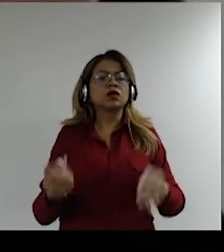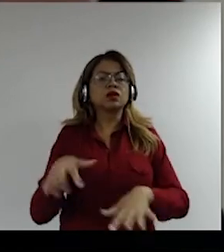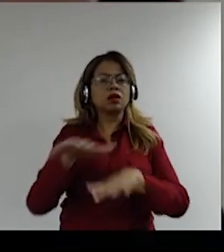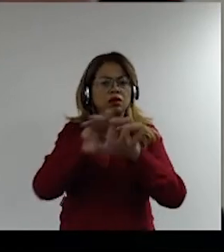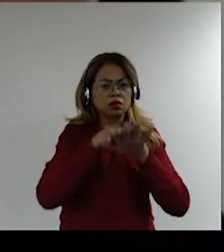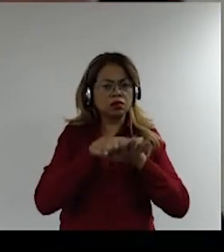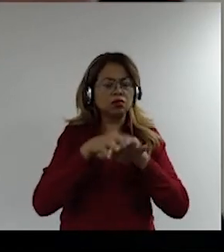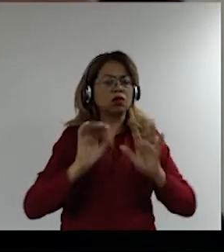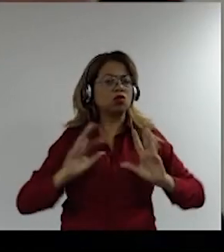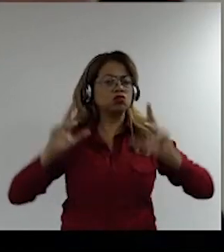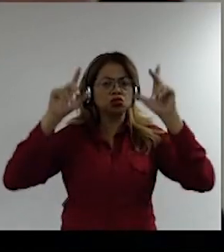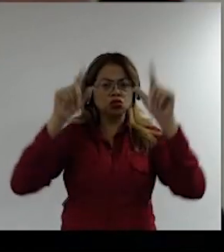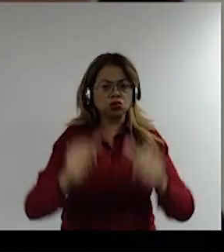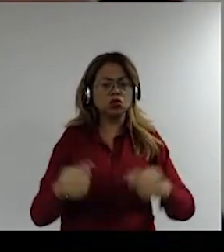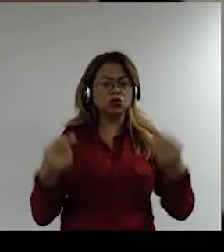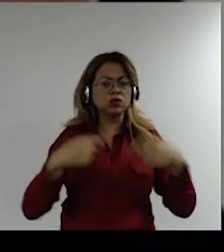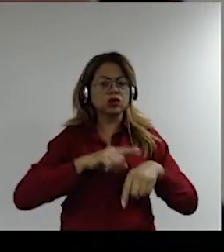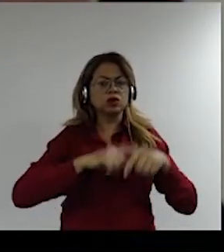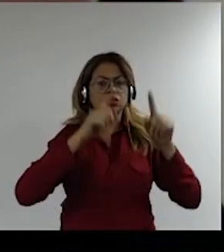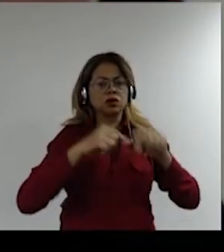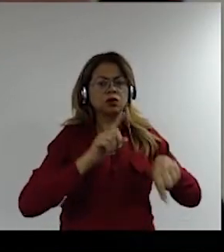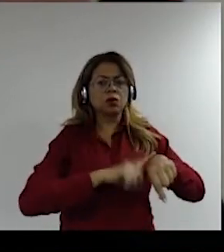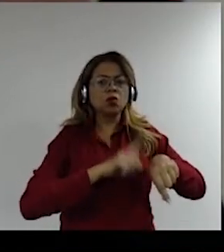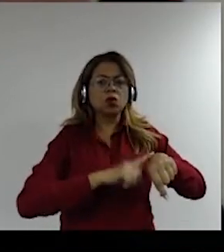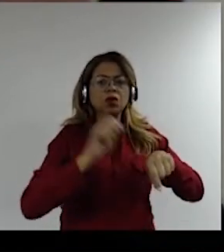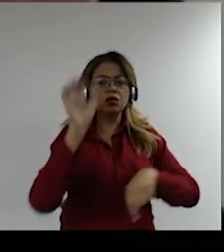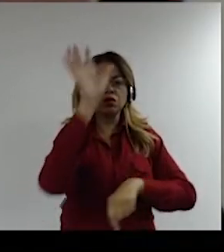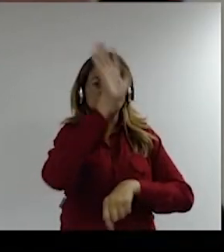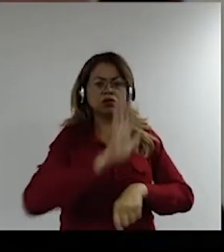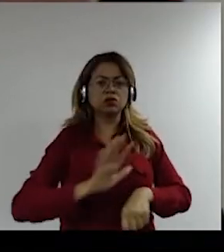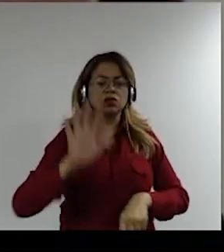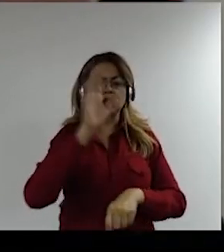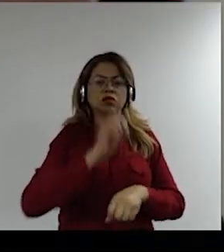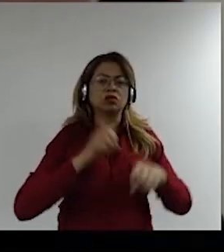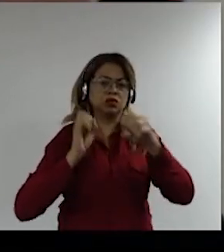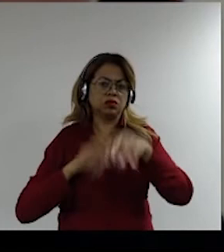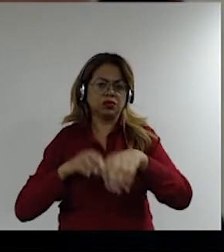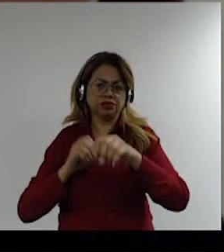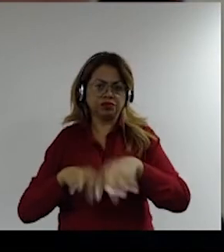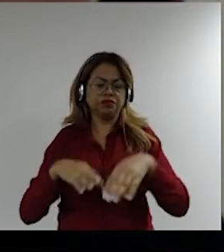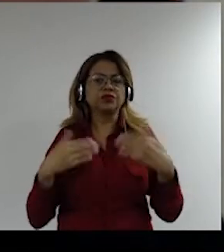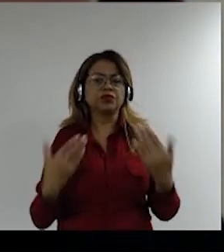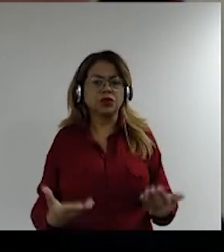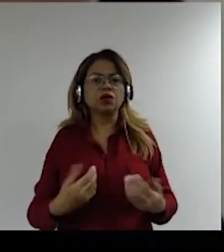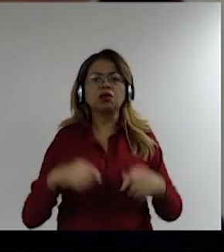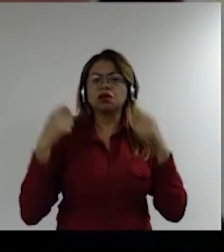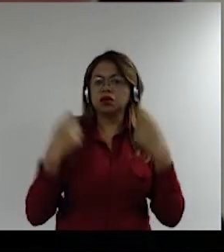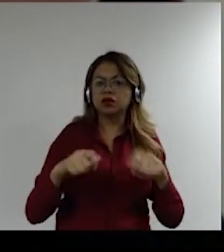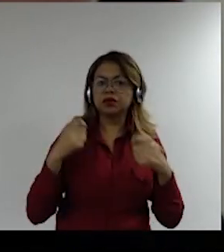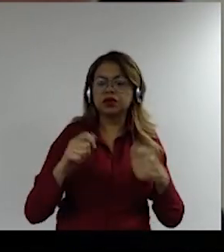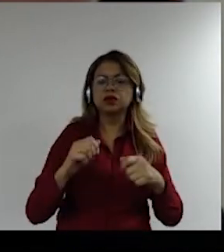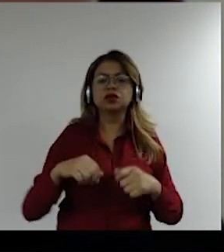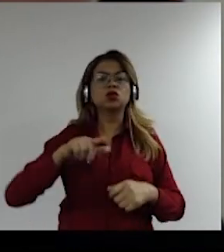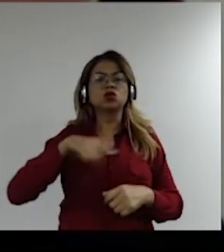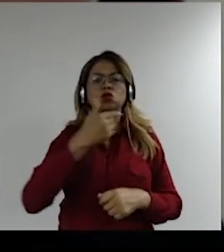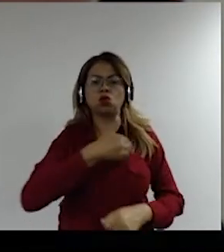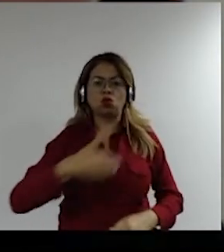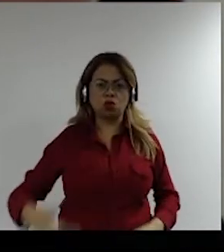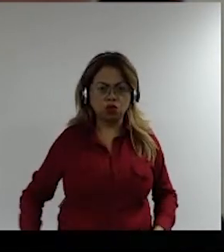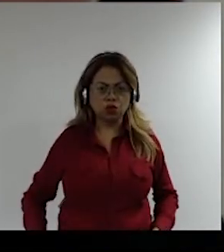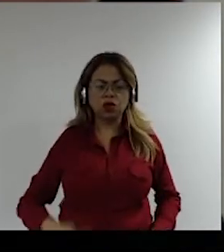inclusão de todos nesse quadro nacional da educação. É preciso que todo governo que